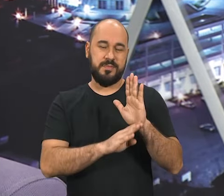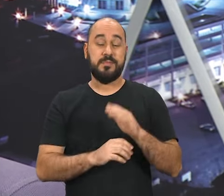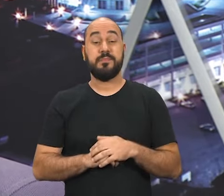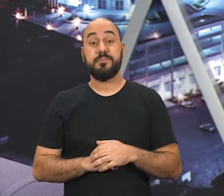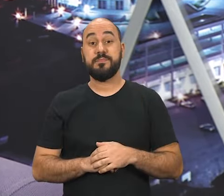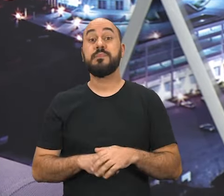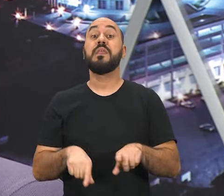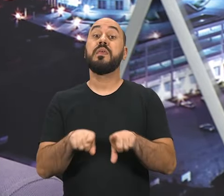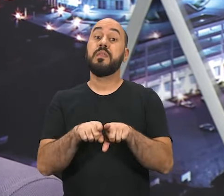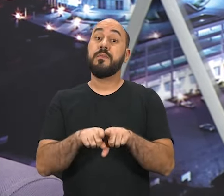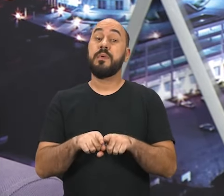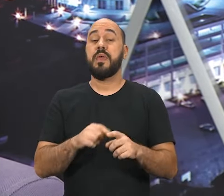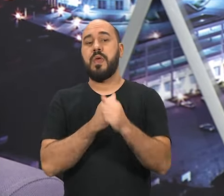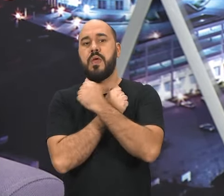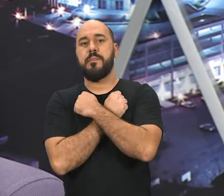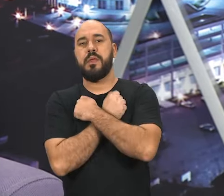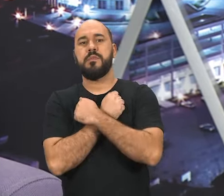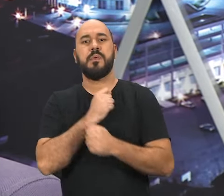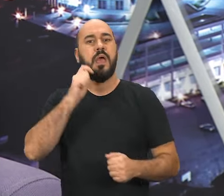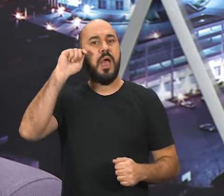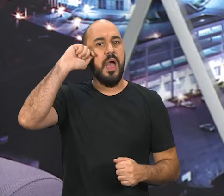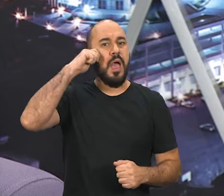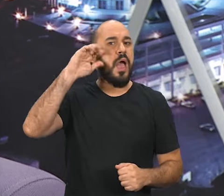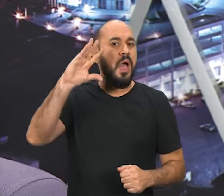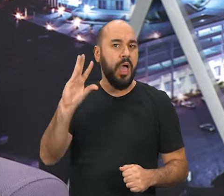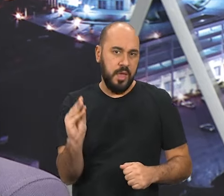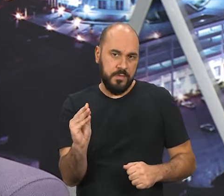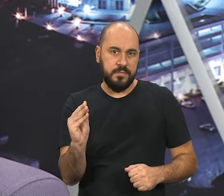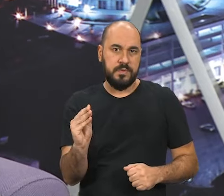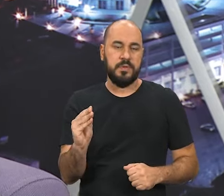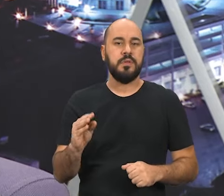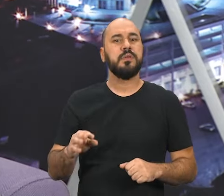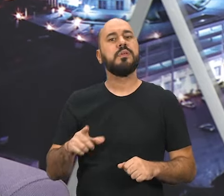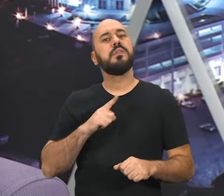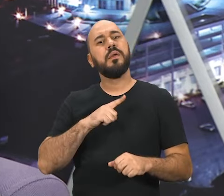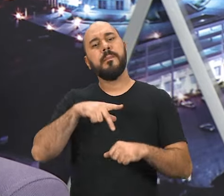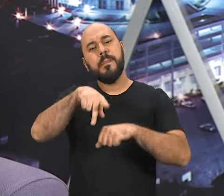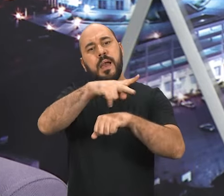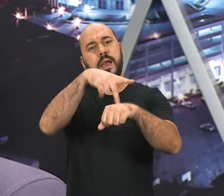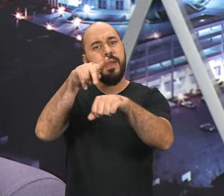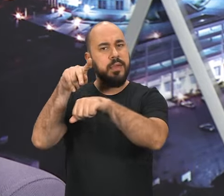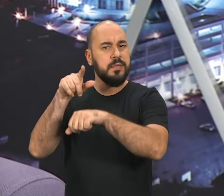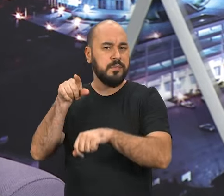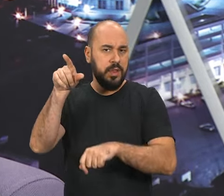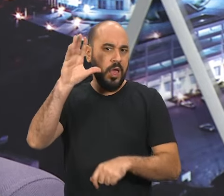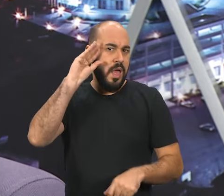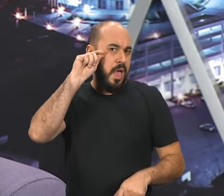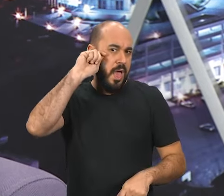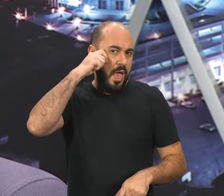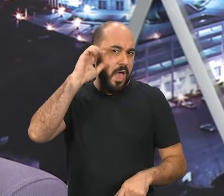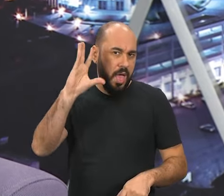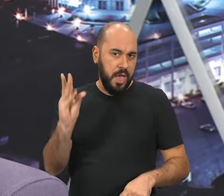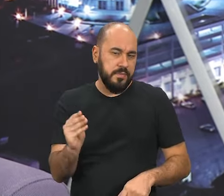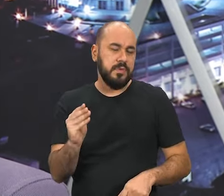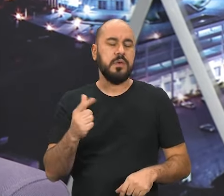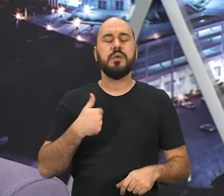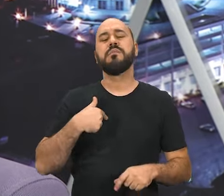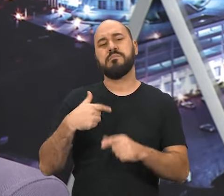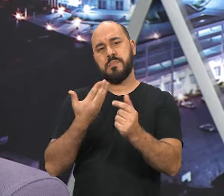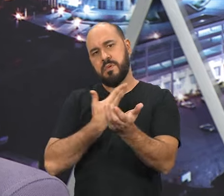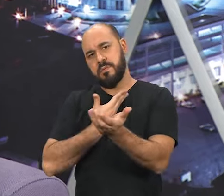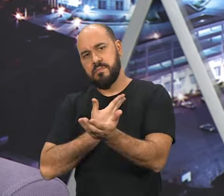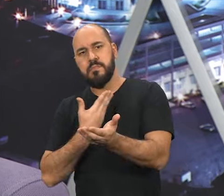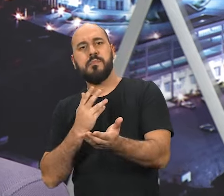E ainda um abraço para a África. Tem vários países na África que acompanham o nosso programa e também vários